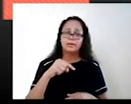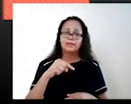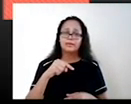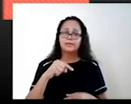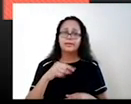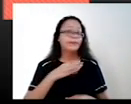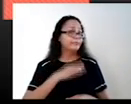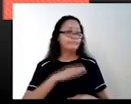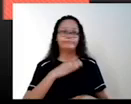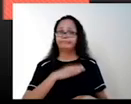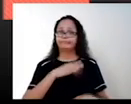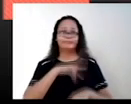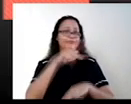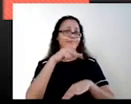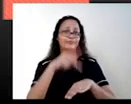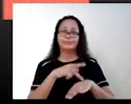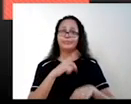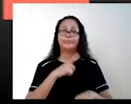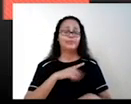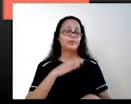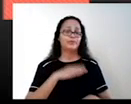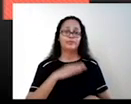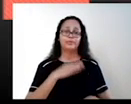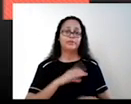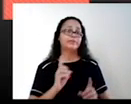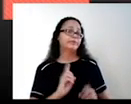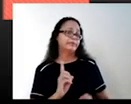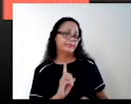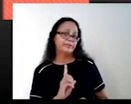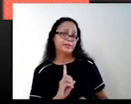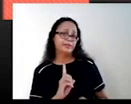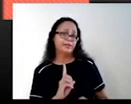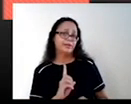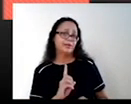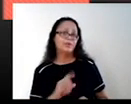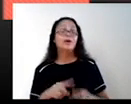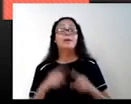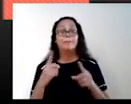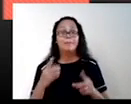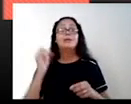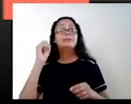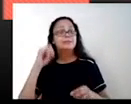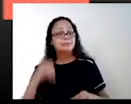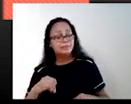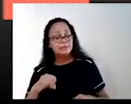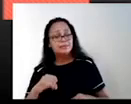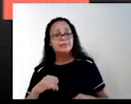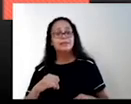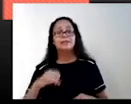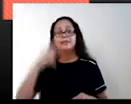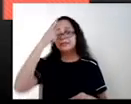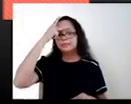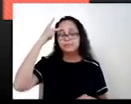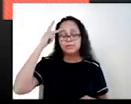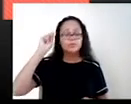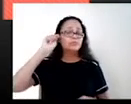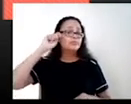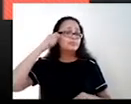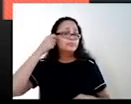de Portugal, não foram trazidas pelos portugueses junto com a língua portuguesa, mas sim trazidas pelos negros.